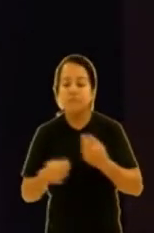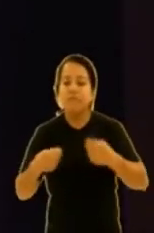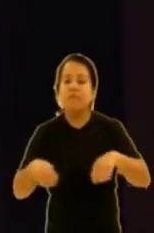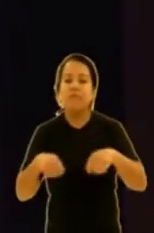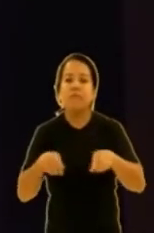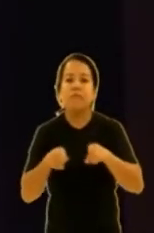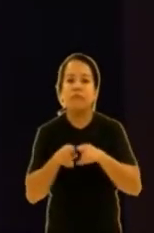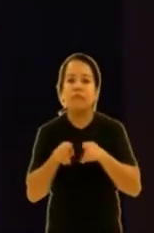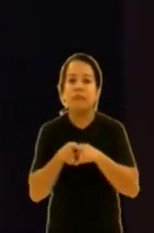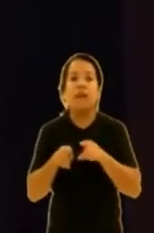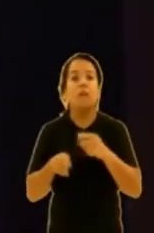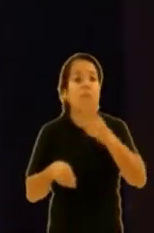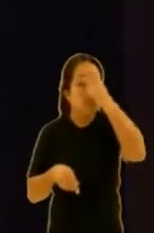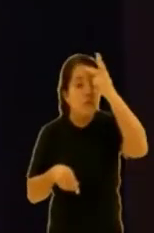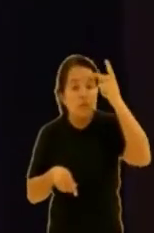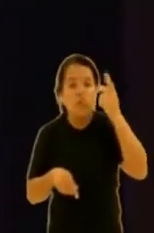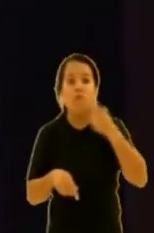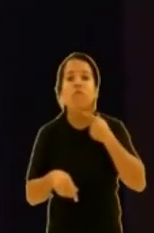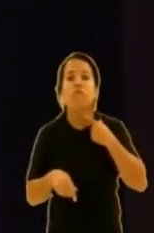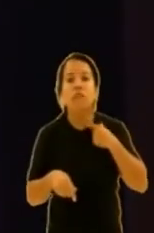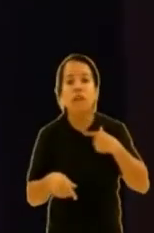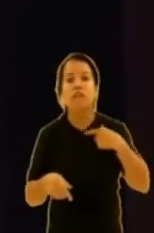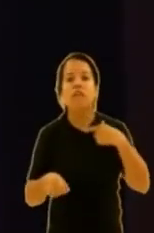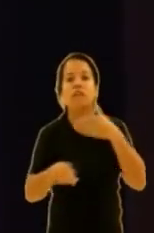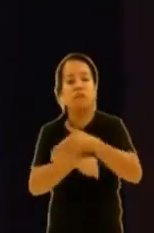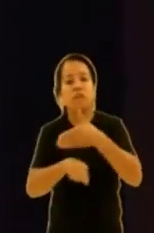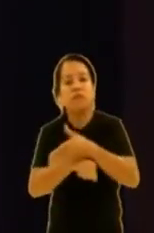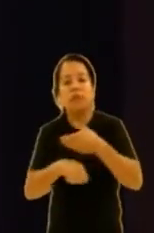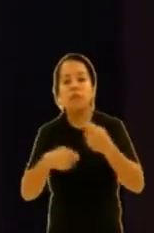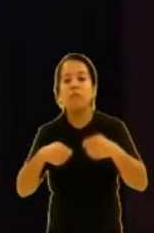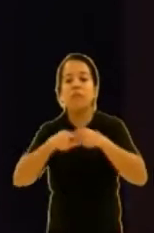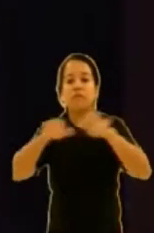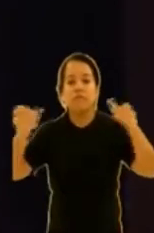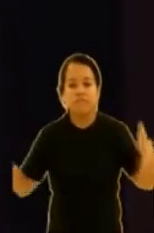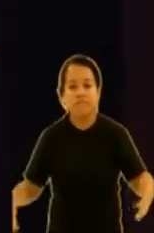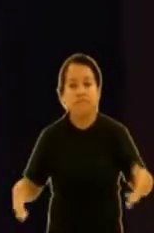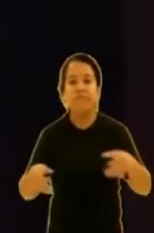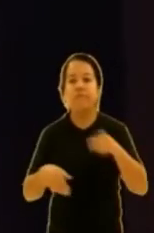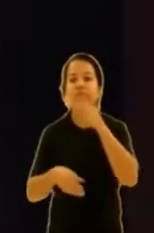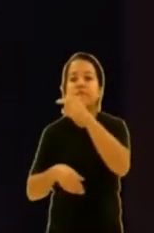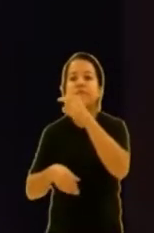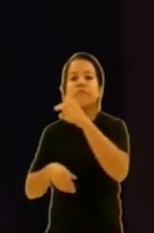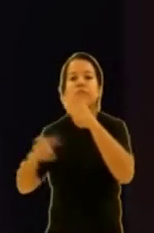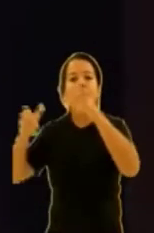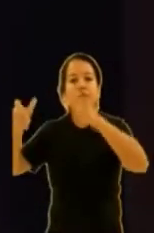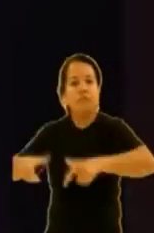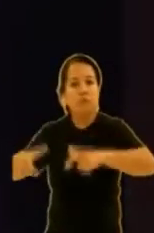interessados em participar devem comparecer ao estande da educação educativa. No credenciamento